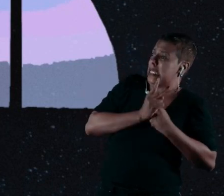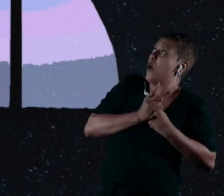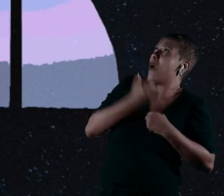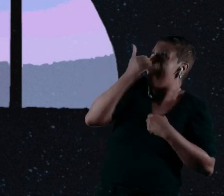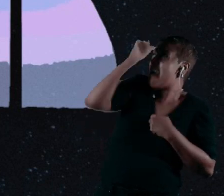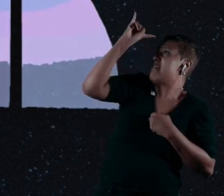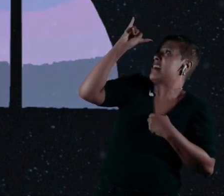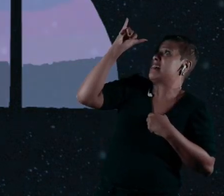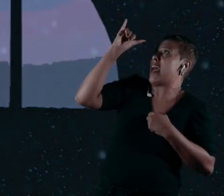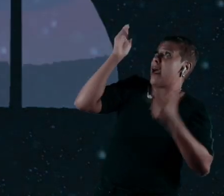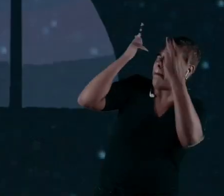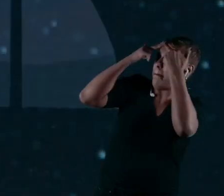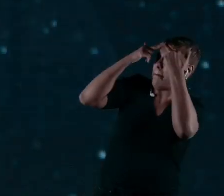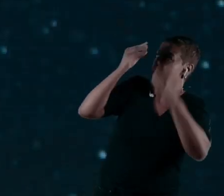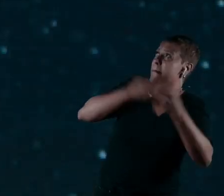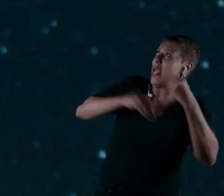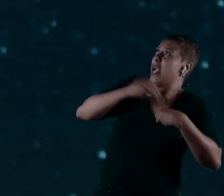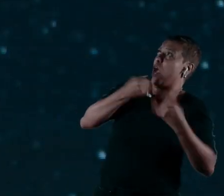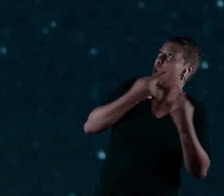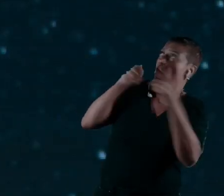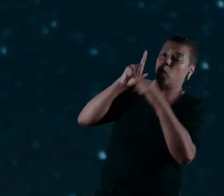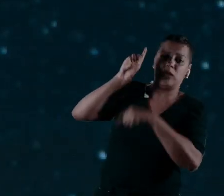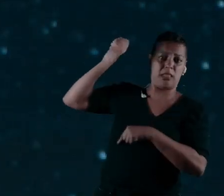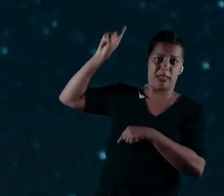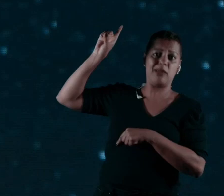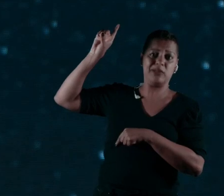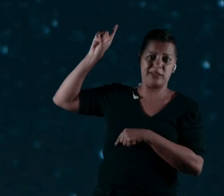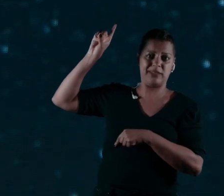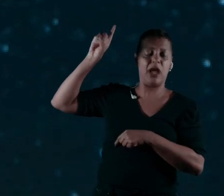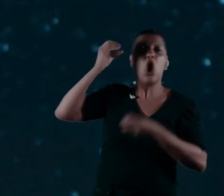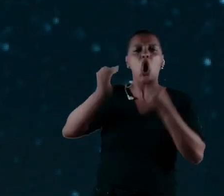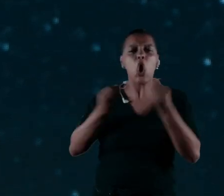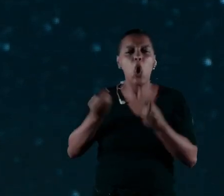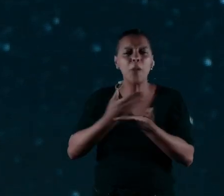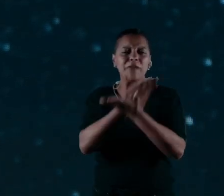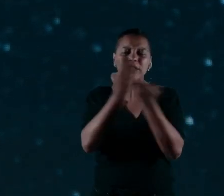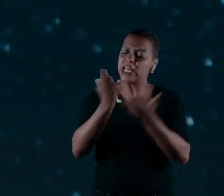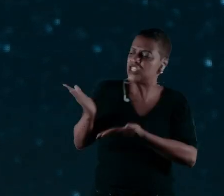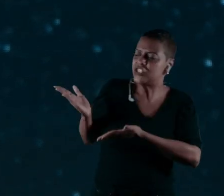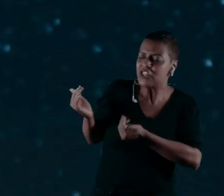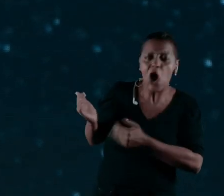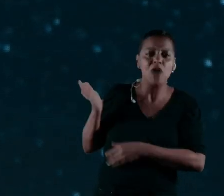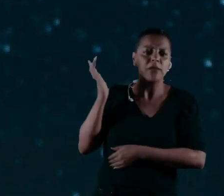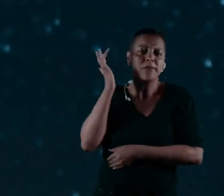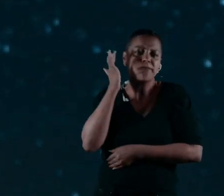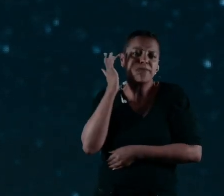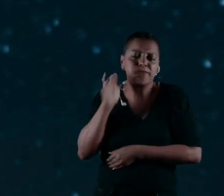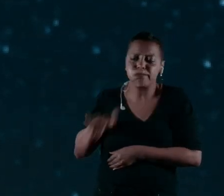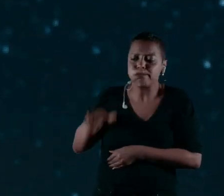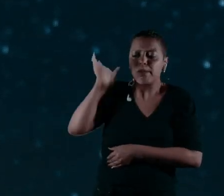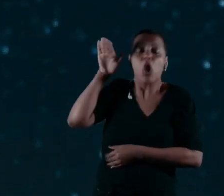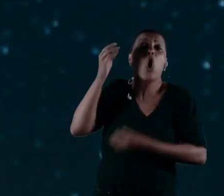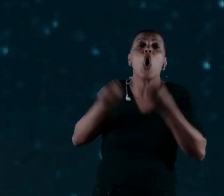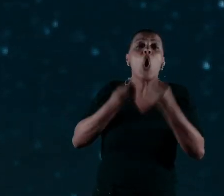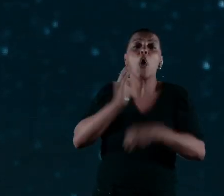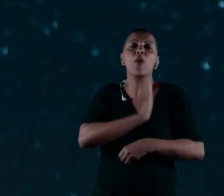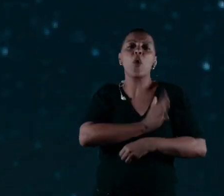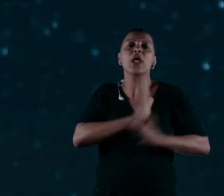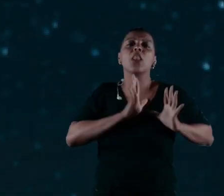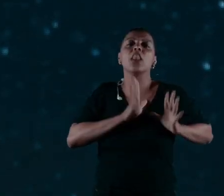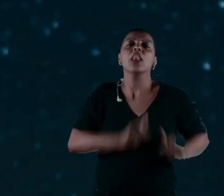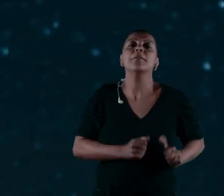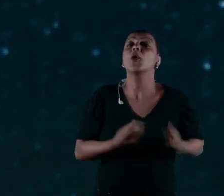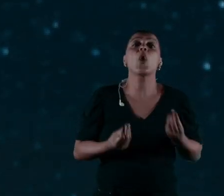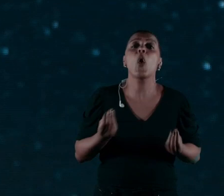contra ti. De que maneira o jovem, o homem de meia idade, o velho pode manter puro o seu coração? De que